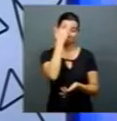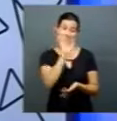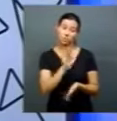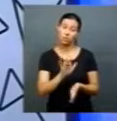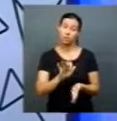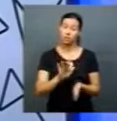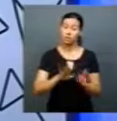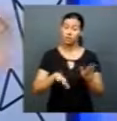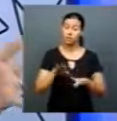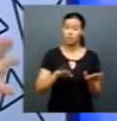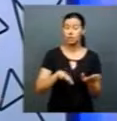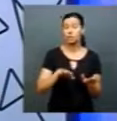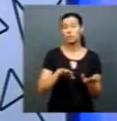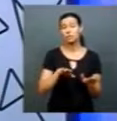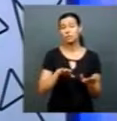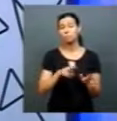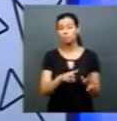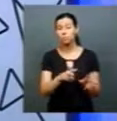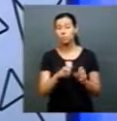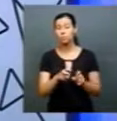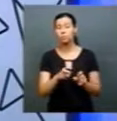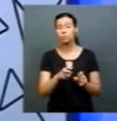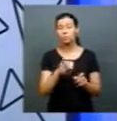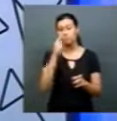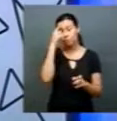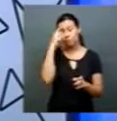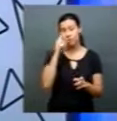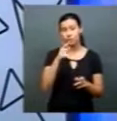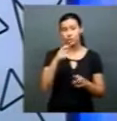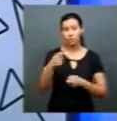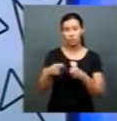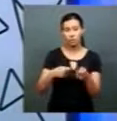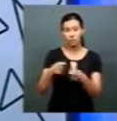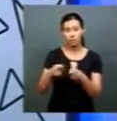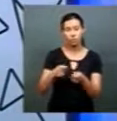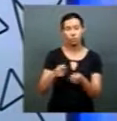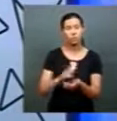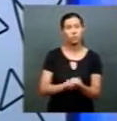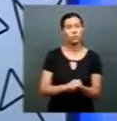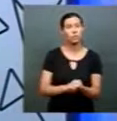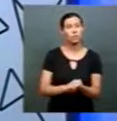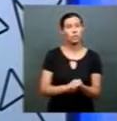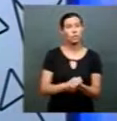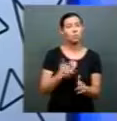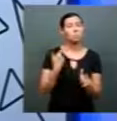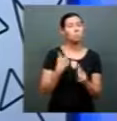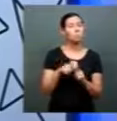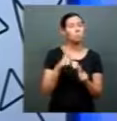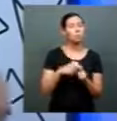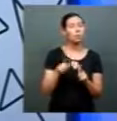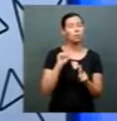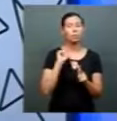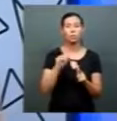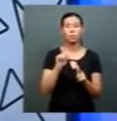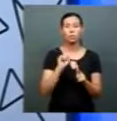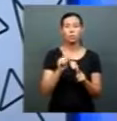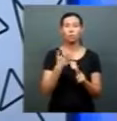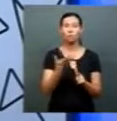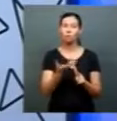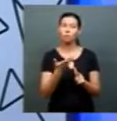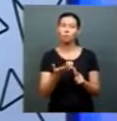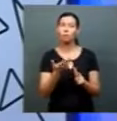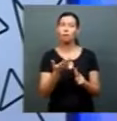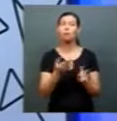mais um negócio, a proposta de valor do negócio. Ou seja, o que esse negócio se propõe a entregar? Que problema que ele vai solucionar? O que ele está querendo aqui